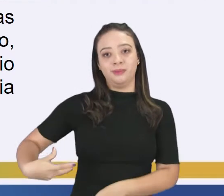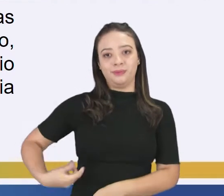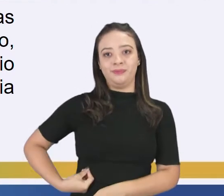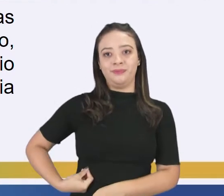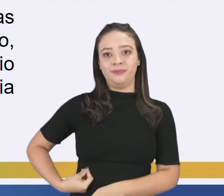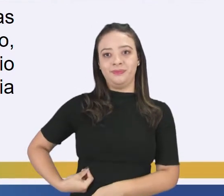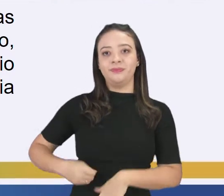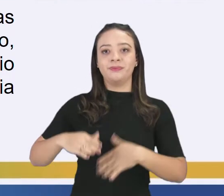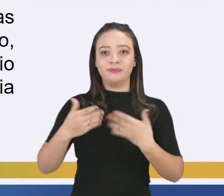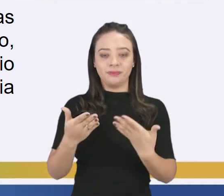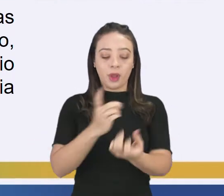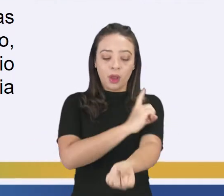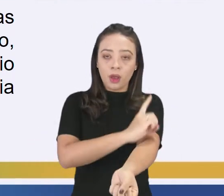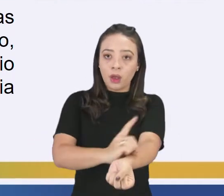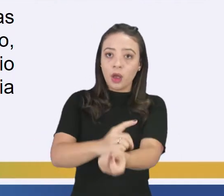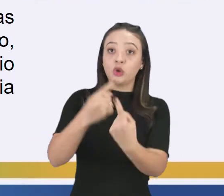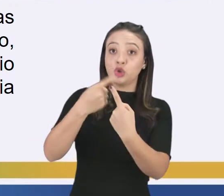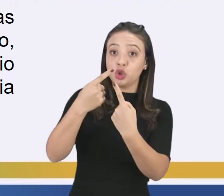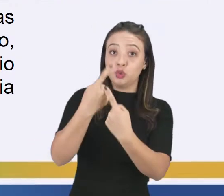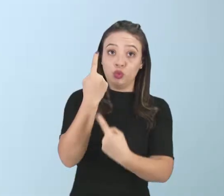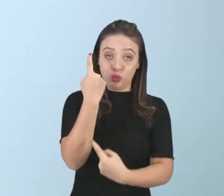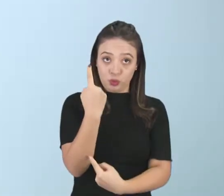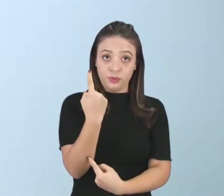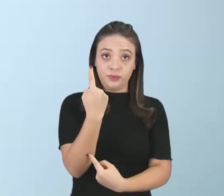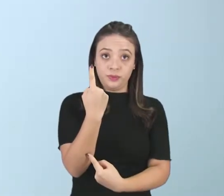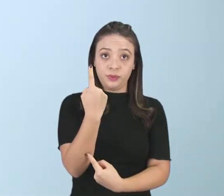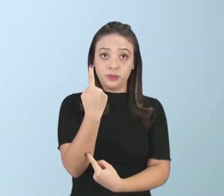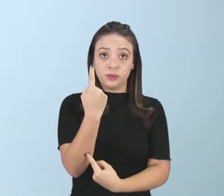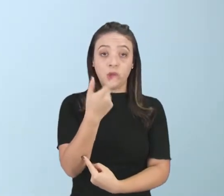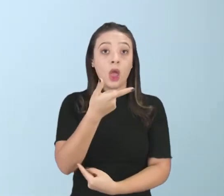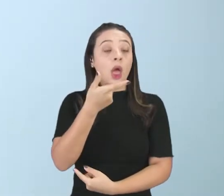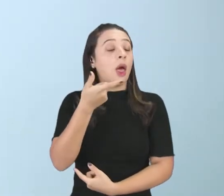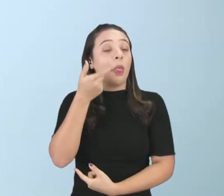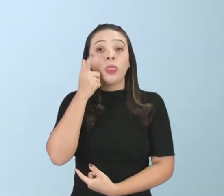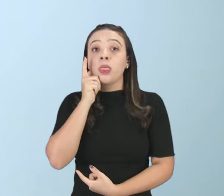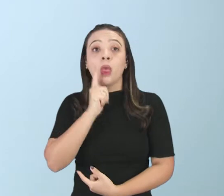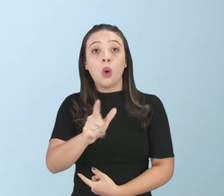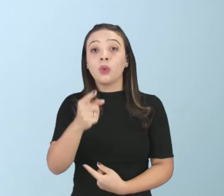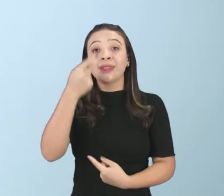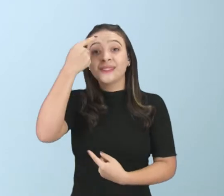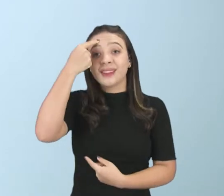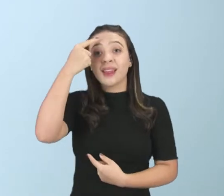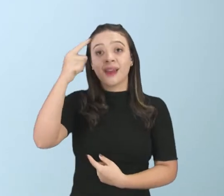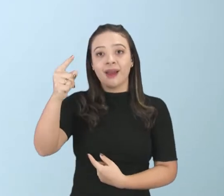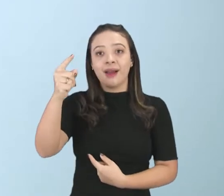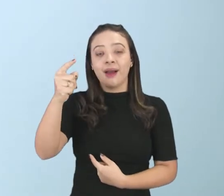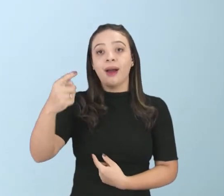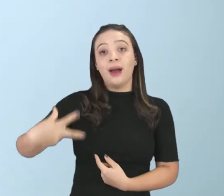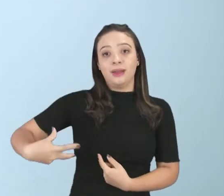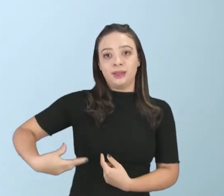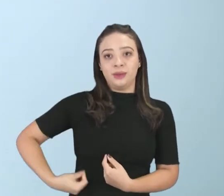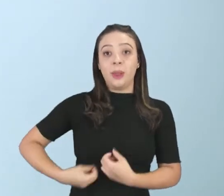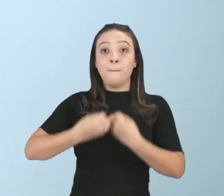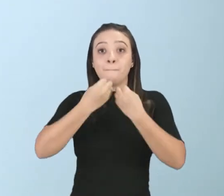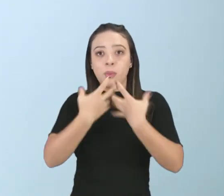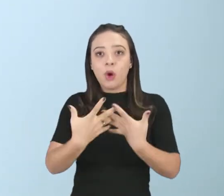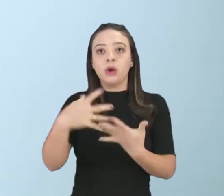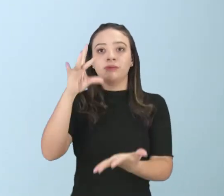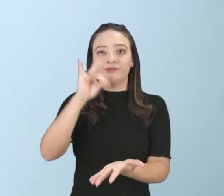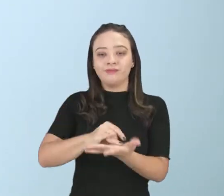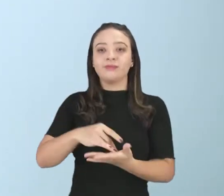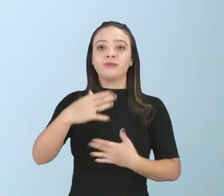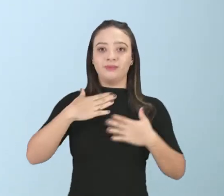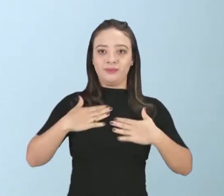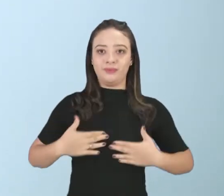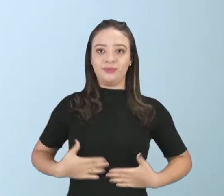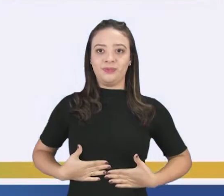na diabetes tipo 1, não produz insulina suficiente. Tá? Já